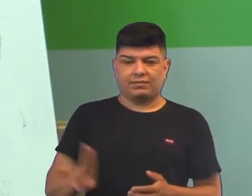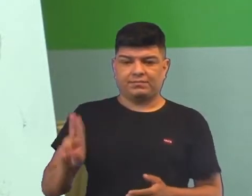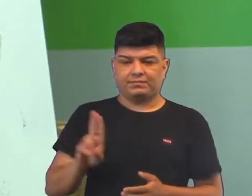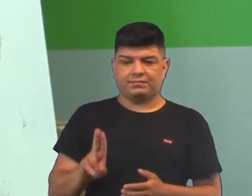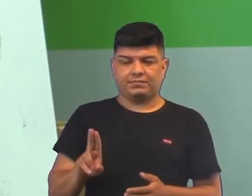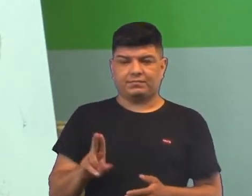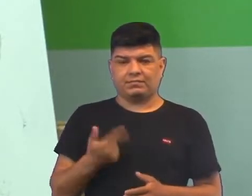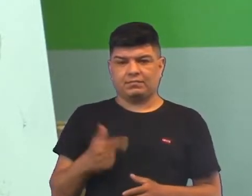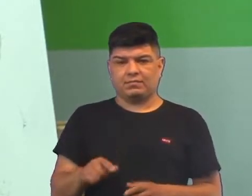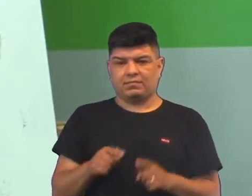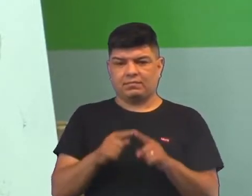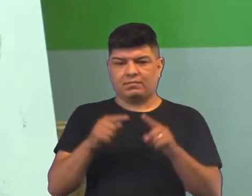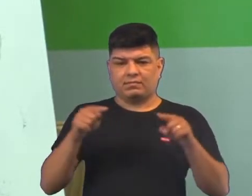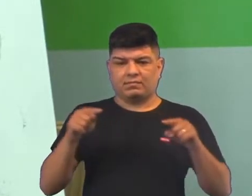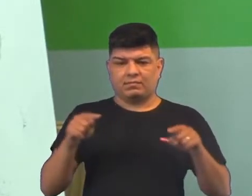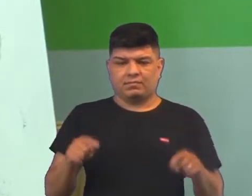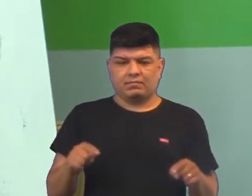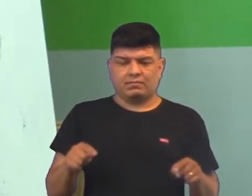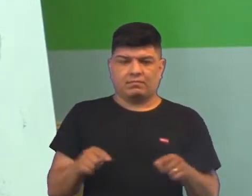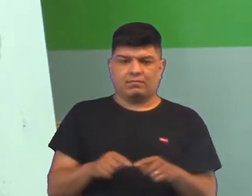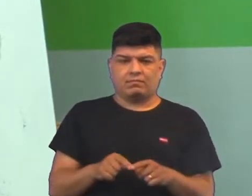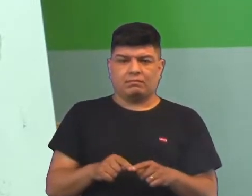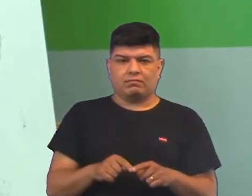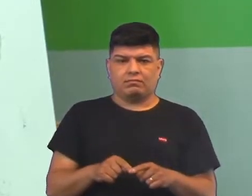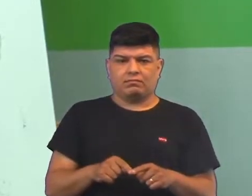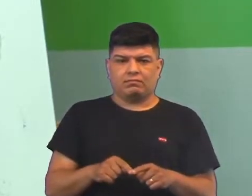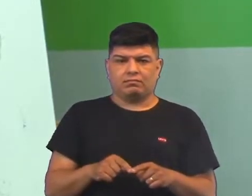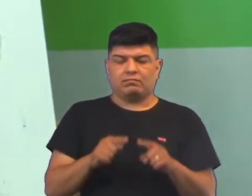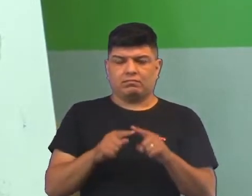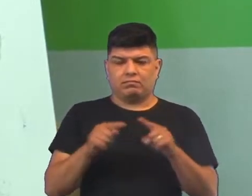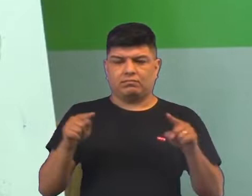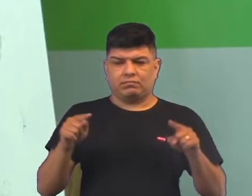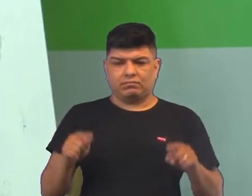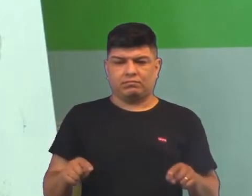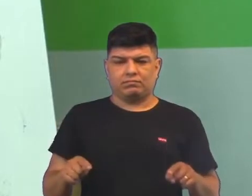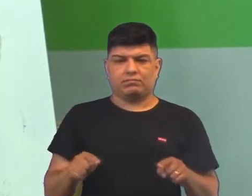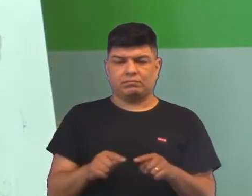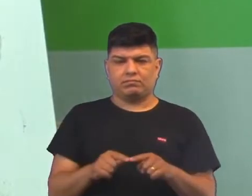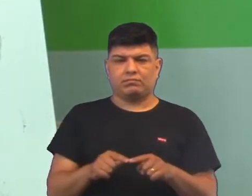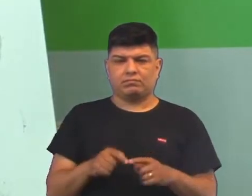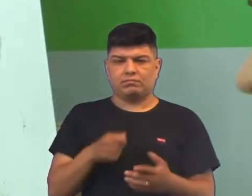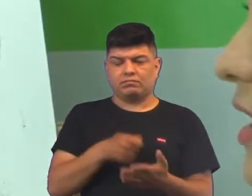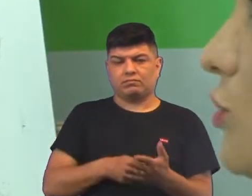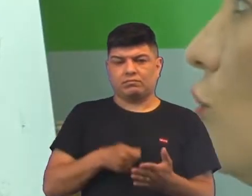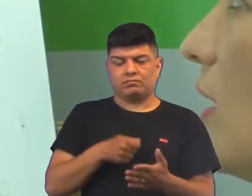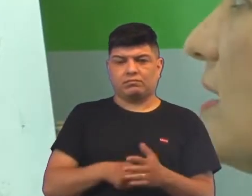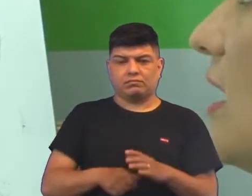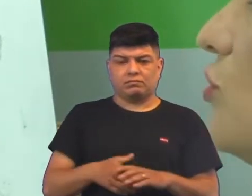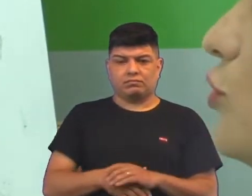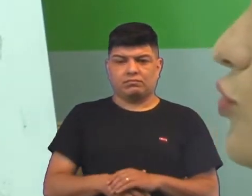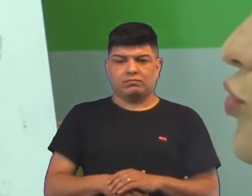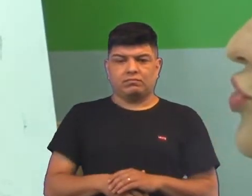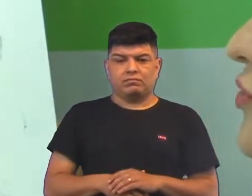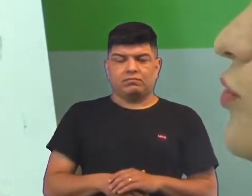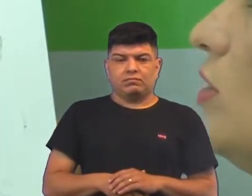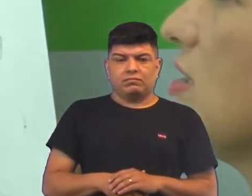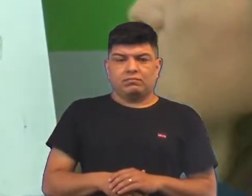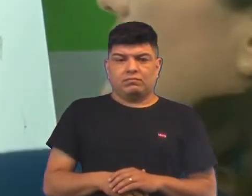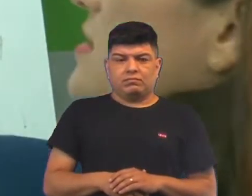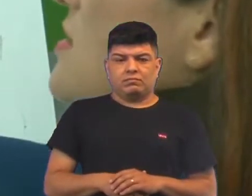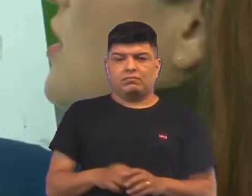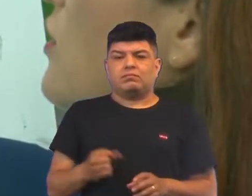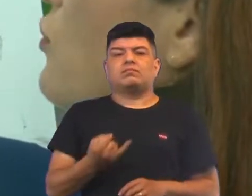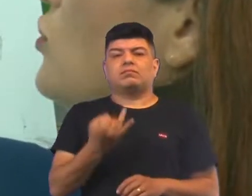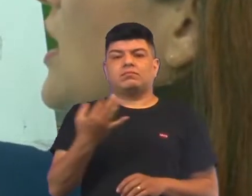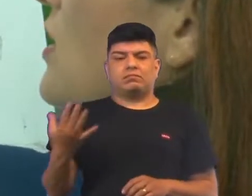explorar o círculo. Vou explorar aqui o quadrado, tá? Com vocês. No quadrado eu encontro